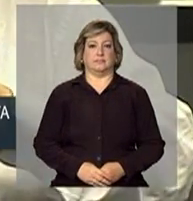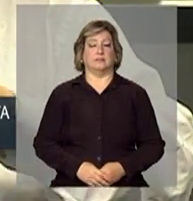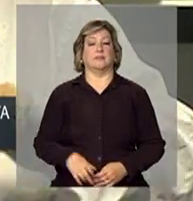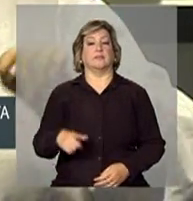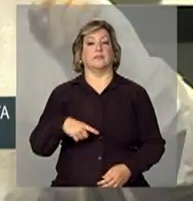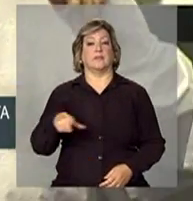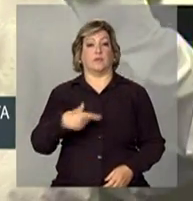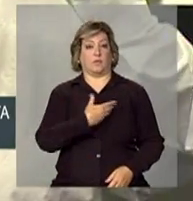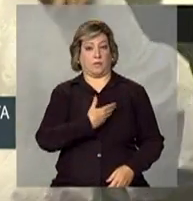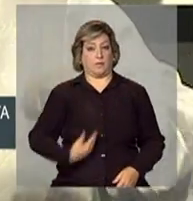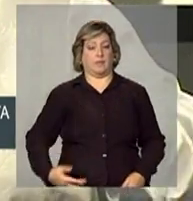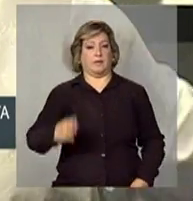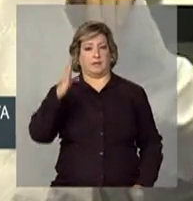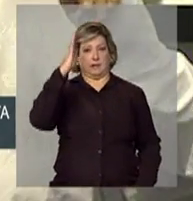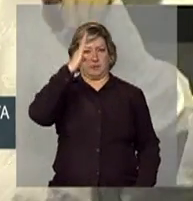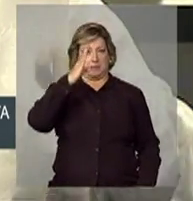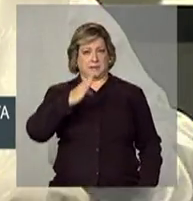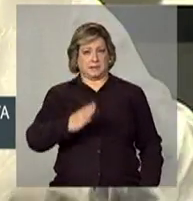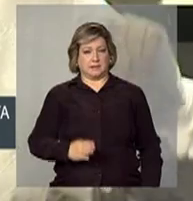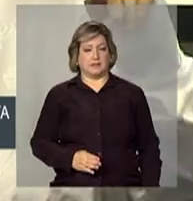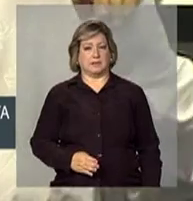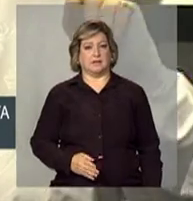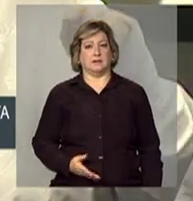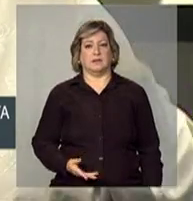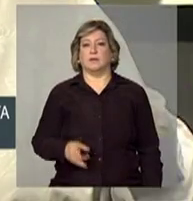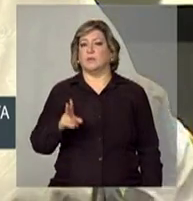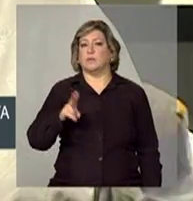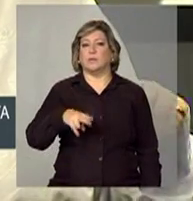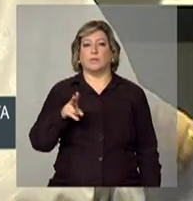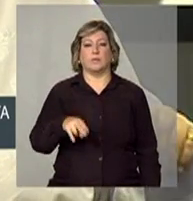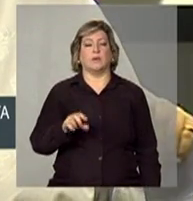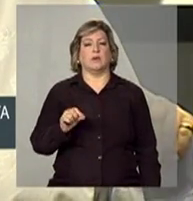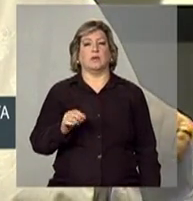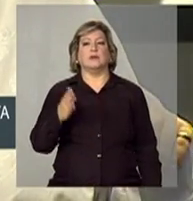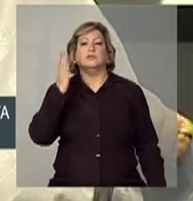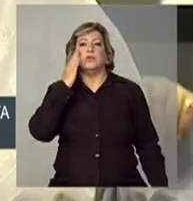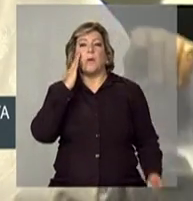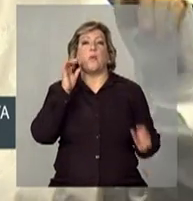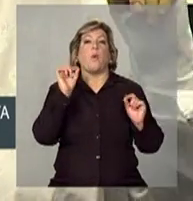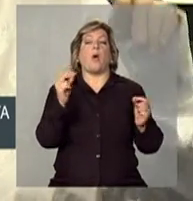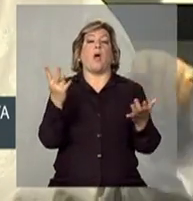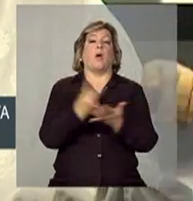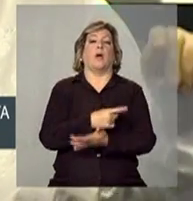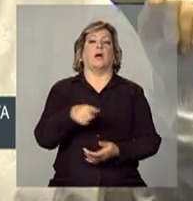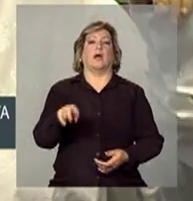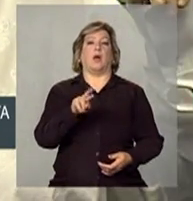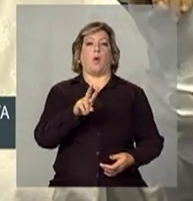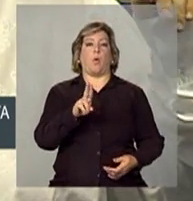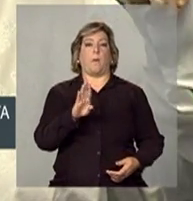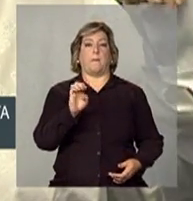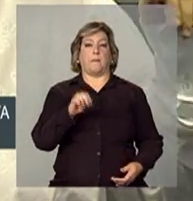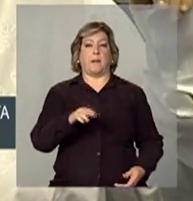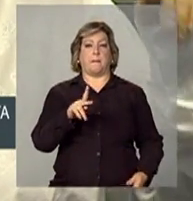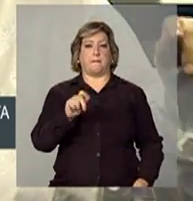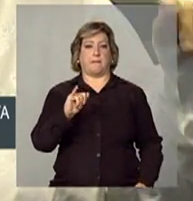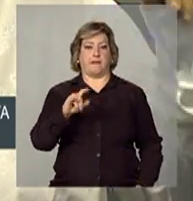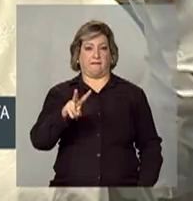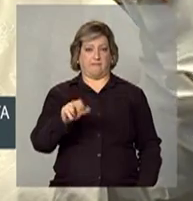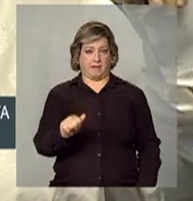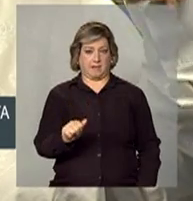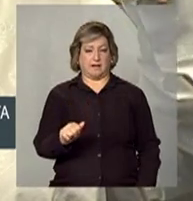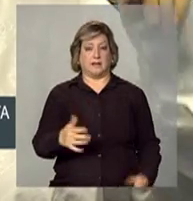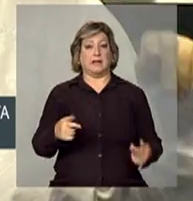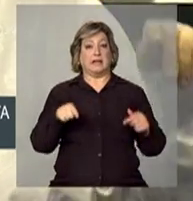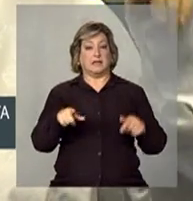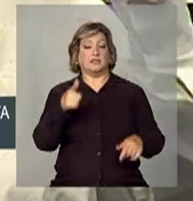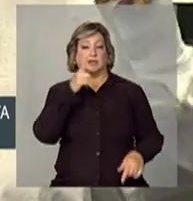Estado brasileiro jamais reconheceu o que aconteceu com o Rubem Paiva. Então, isso ocorre